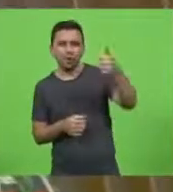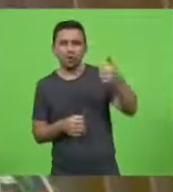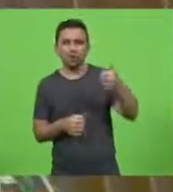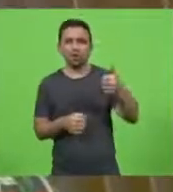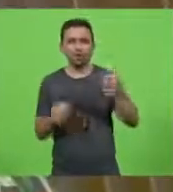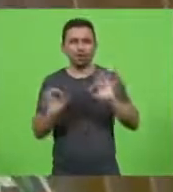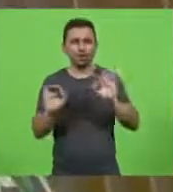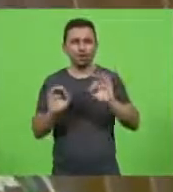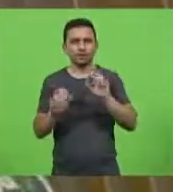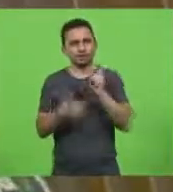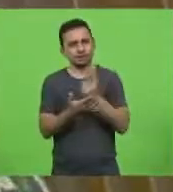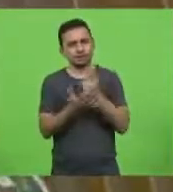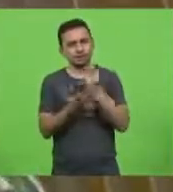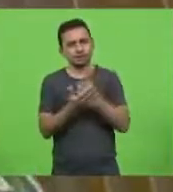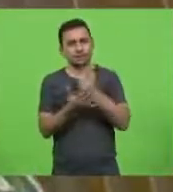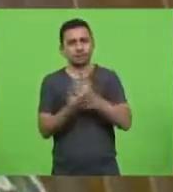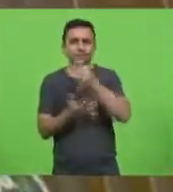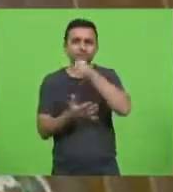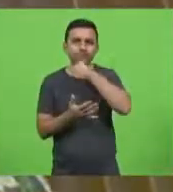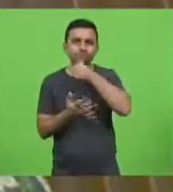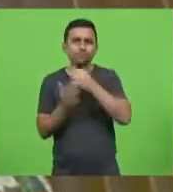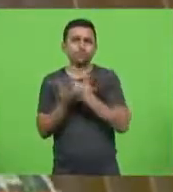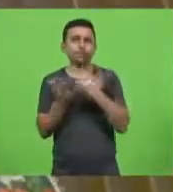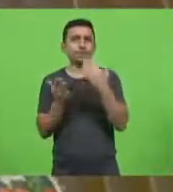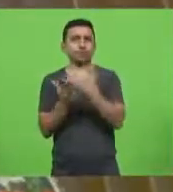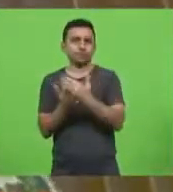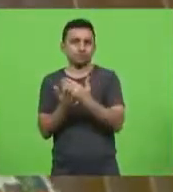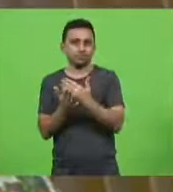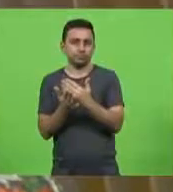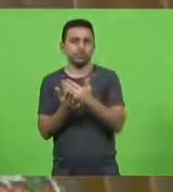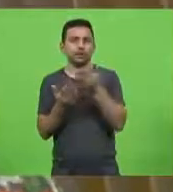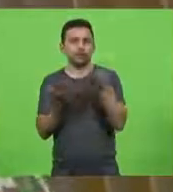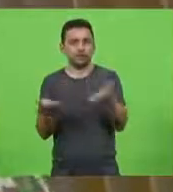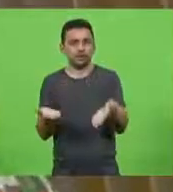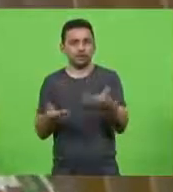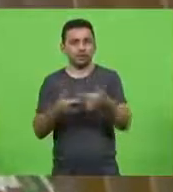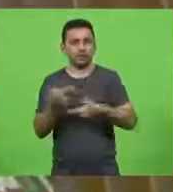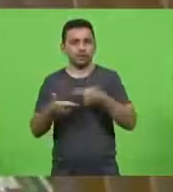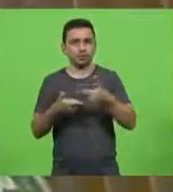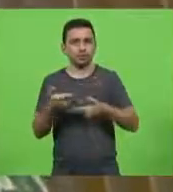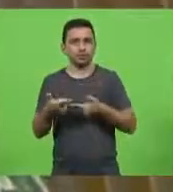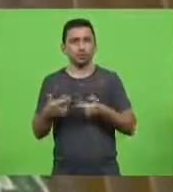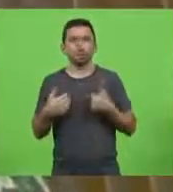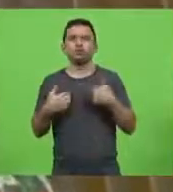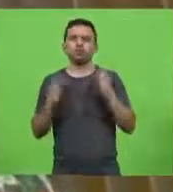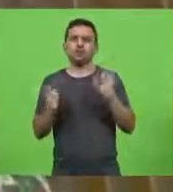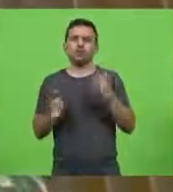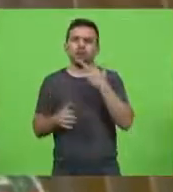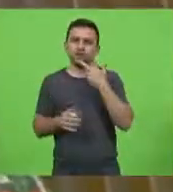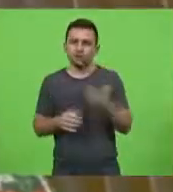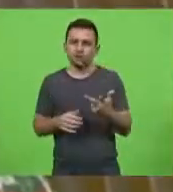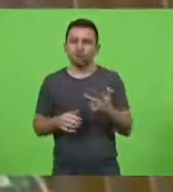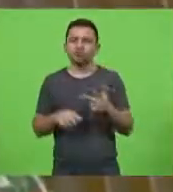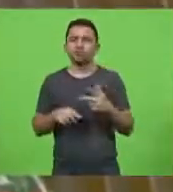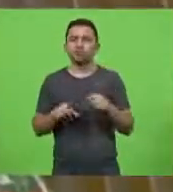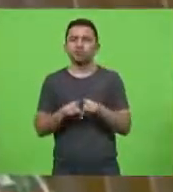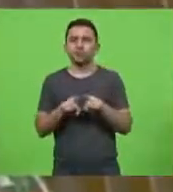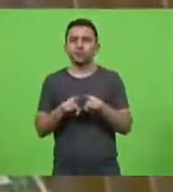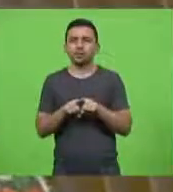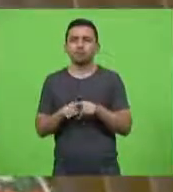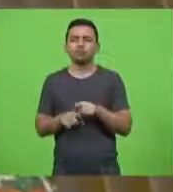sempre os mais antigos na corporação. Né? Com relação ao Coronel Dionei, eu falei, ele está disposto, eu conversei com ele de ir,